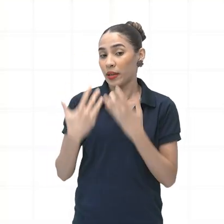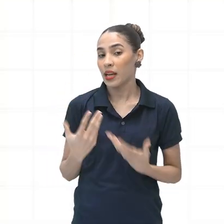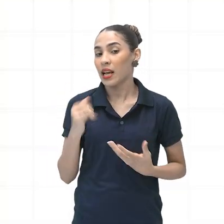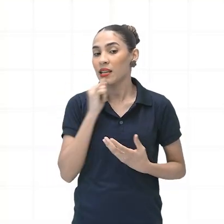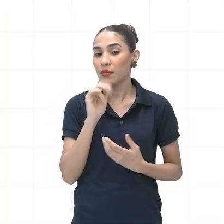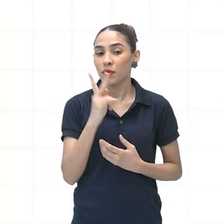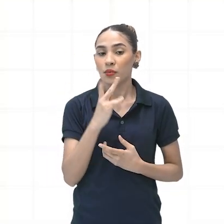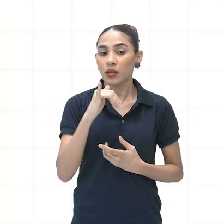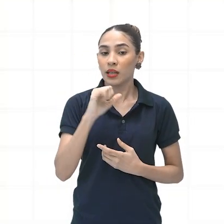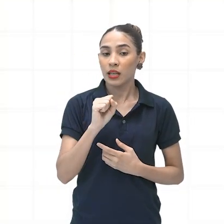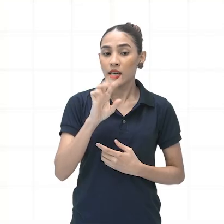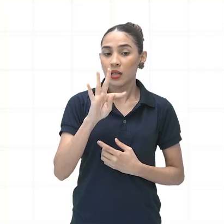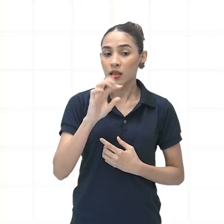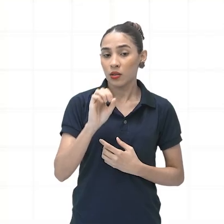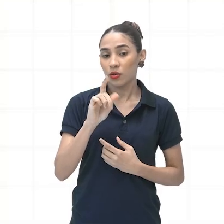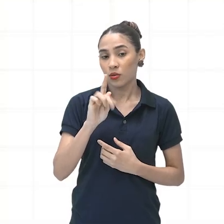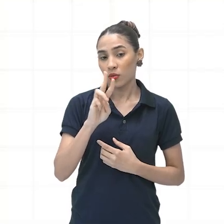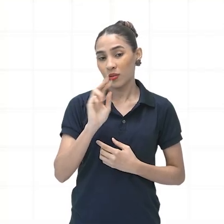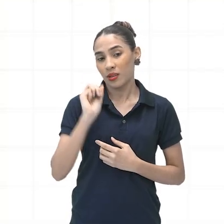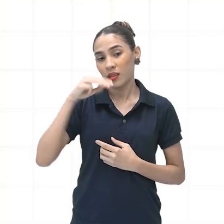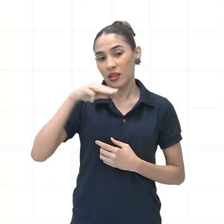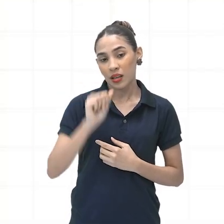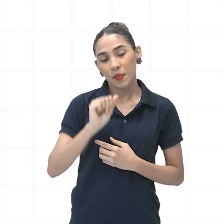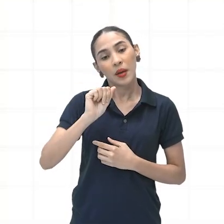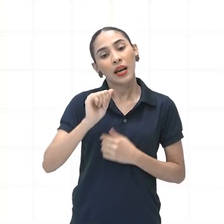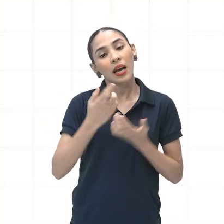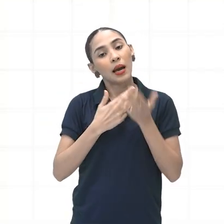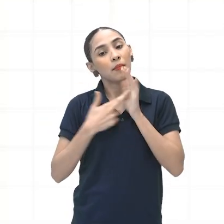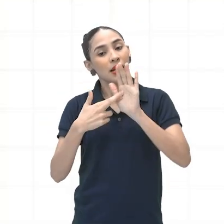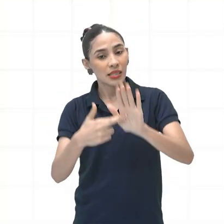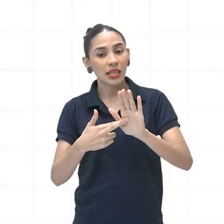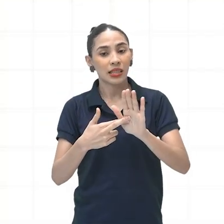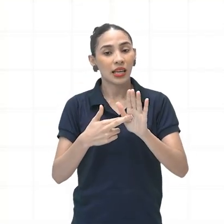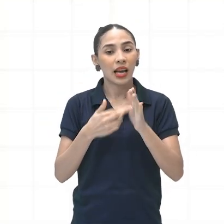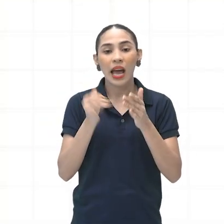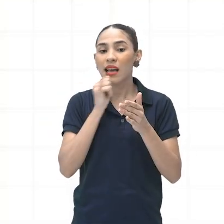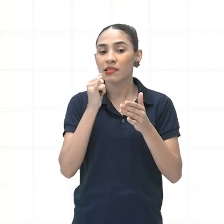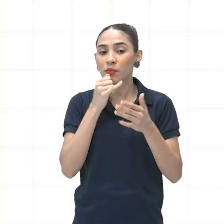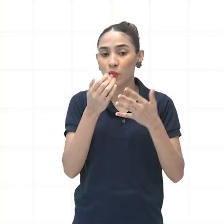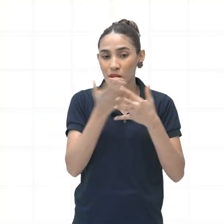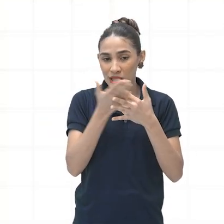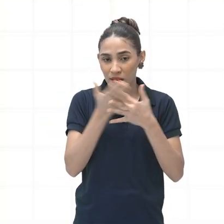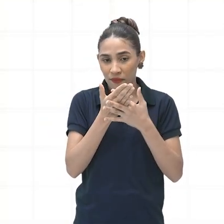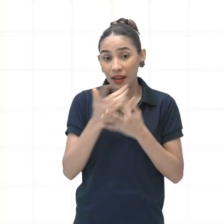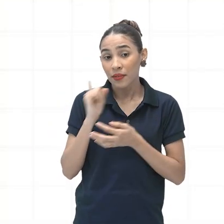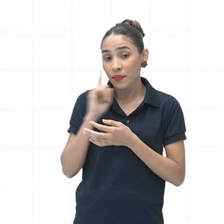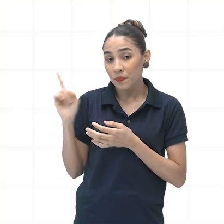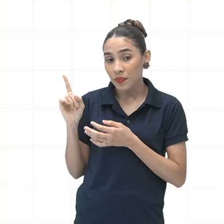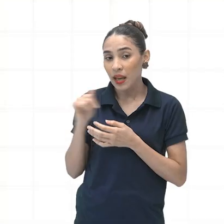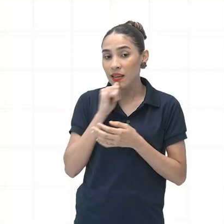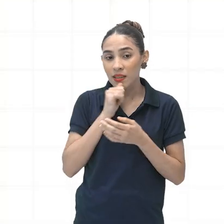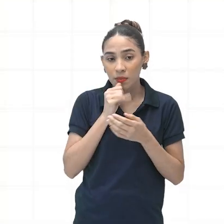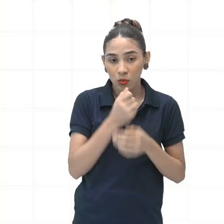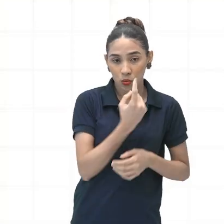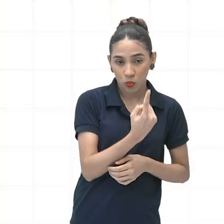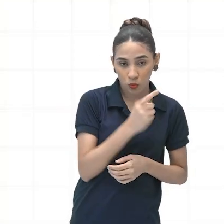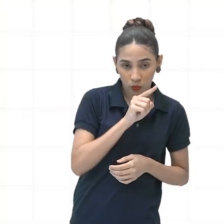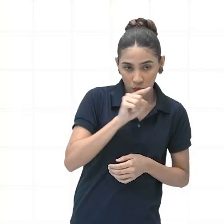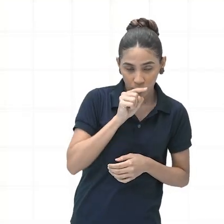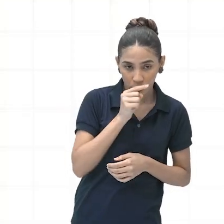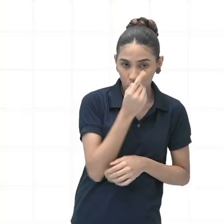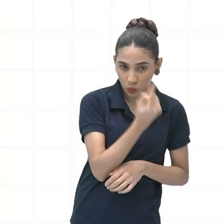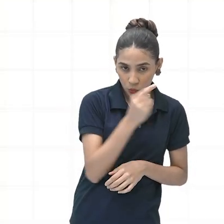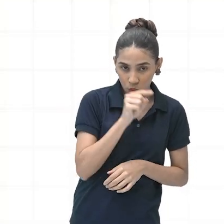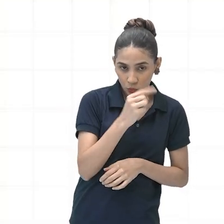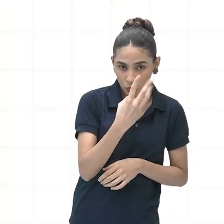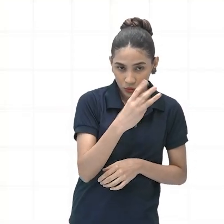o histograma ele representa intervalos? Então, aqui, ó, ele está falando que tem alunos de